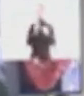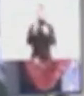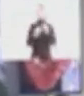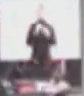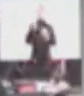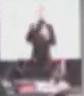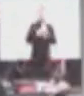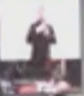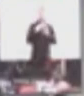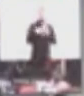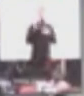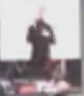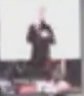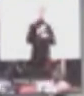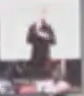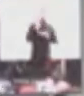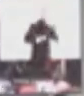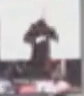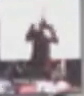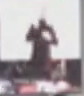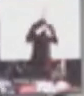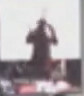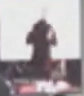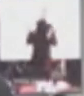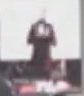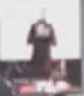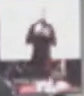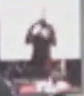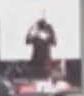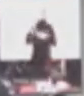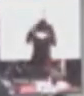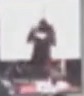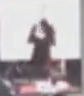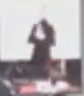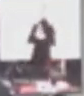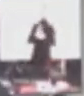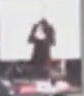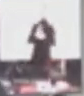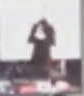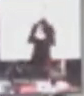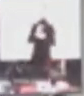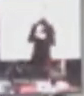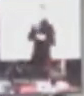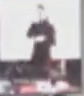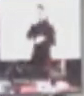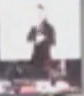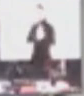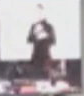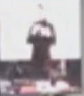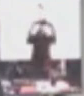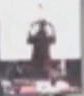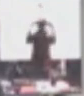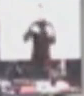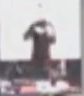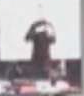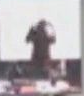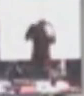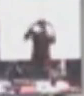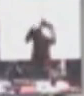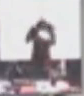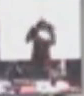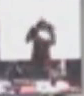De 25 bilhões e 400 milhões de reais. Reforçando que a LDO, ela orienta a elaboração da